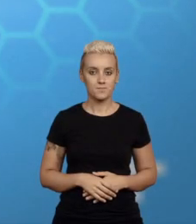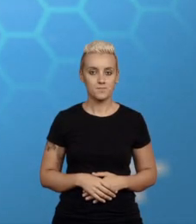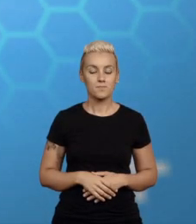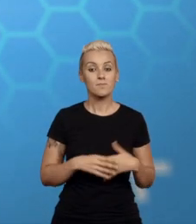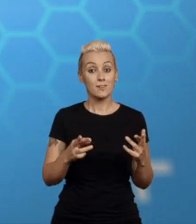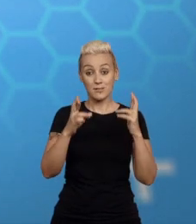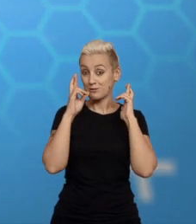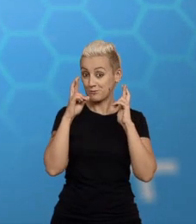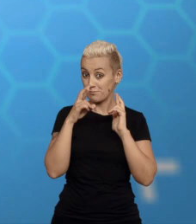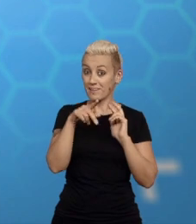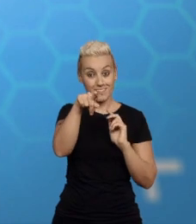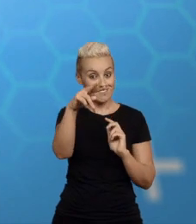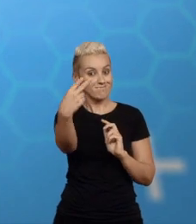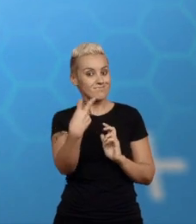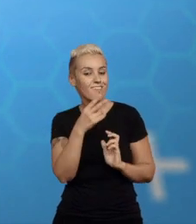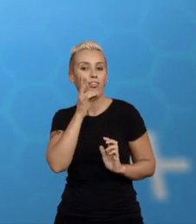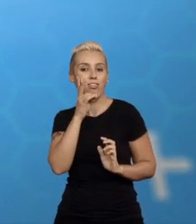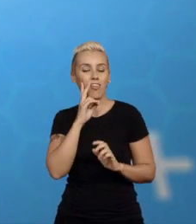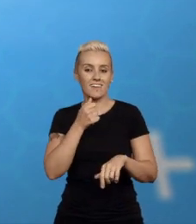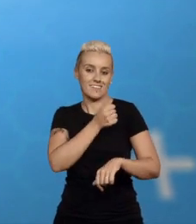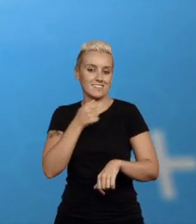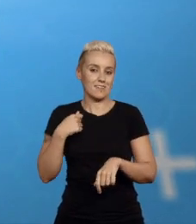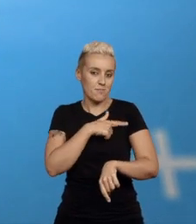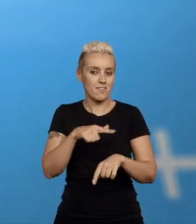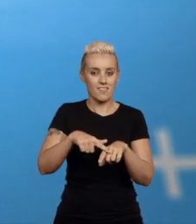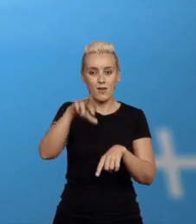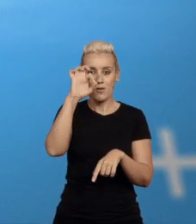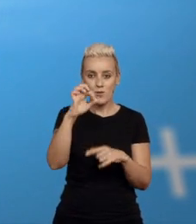Contamos convosco sábado às 20 horas na RTP2, com